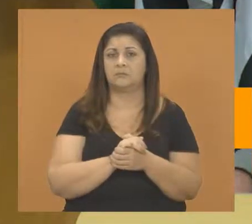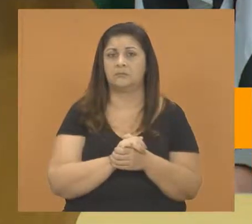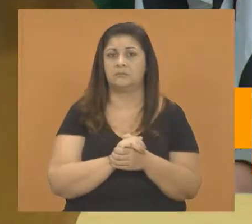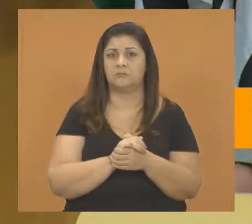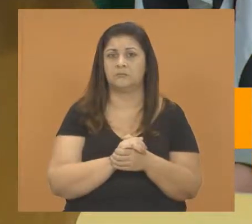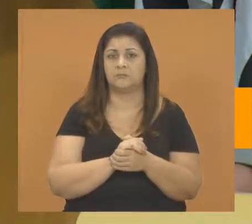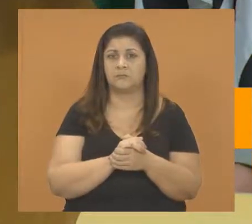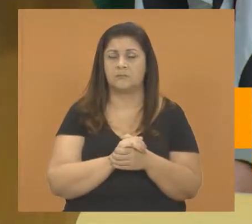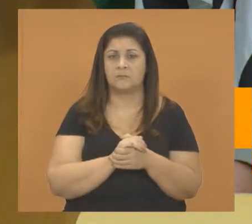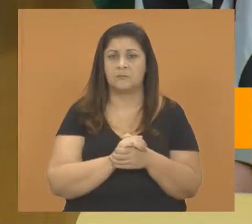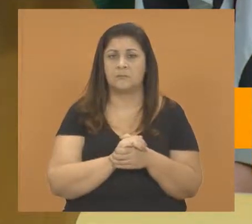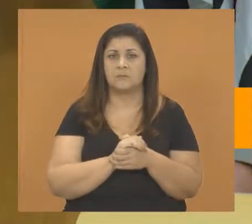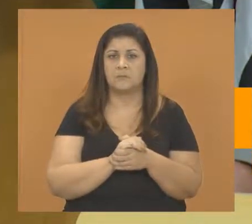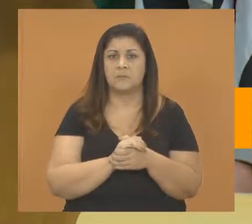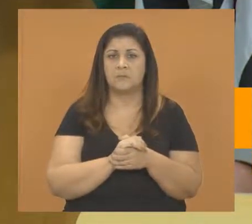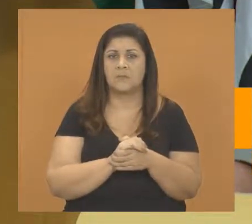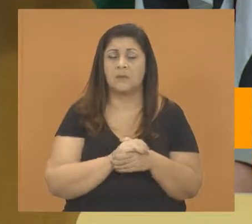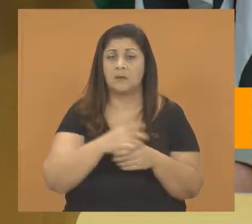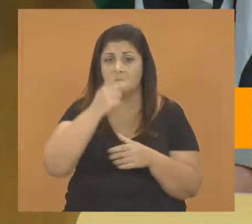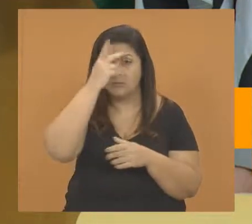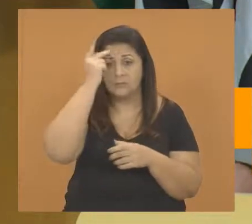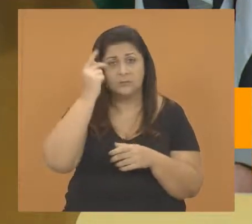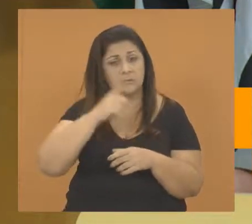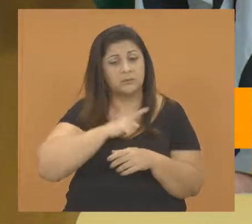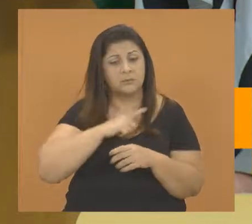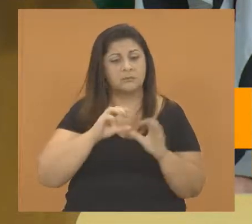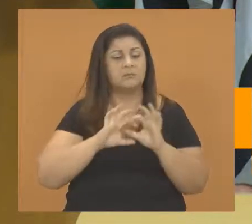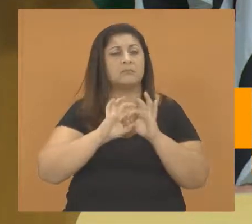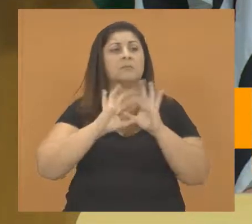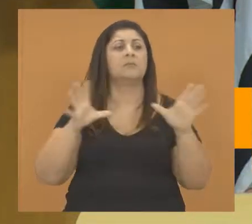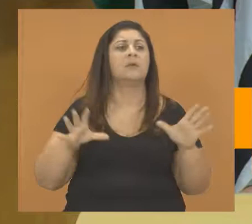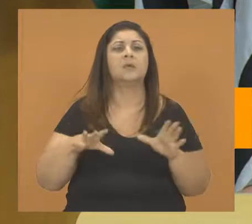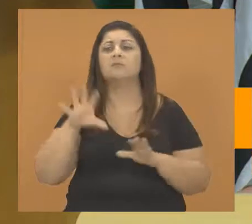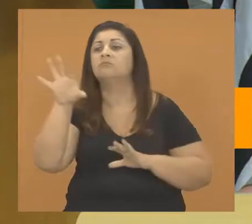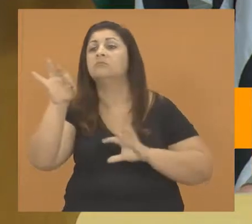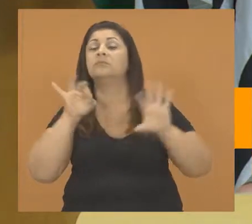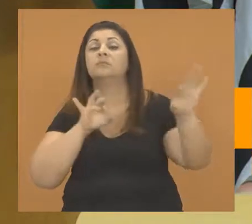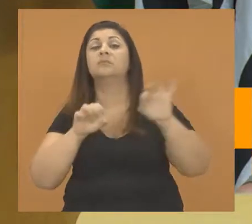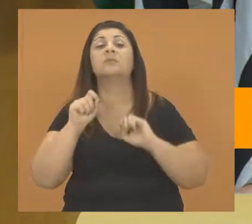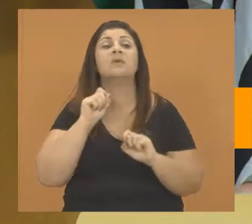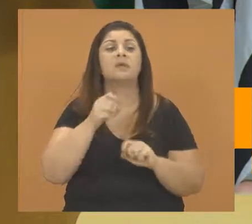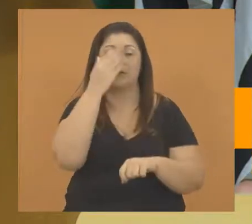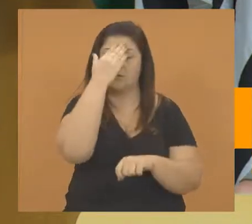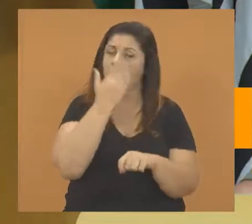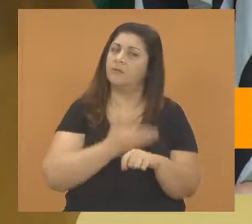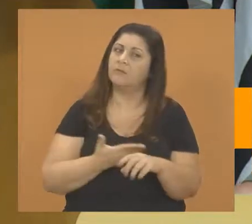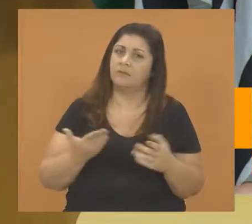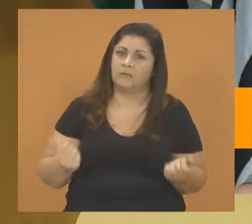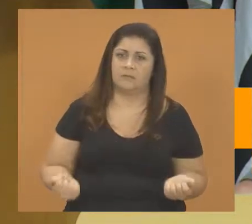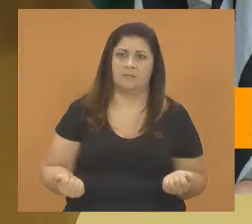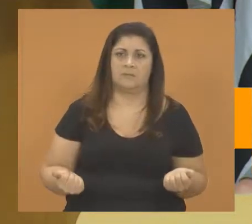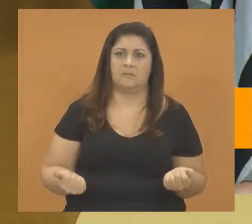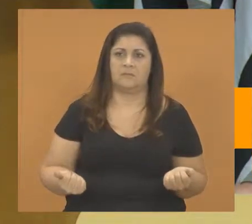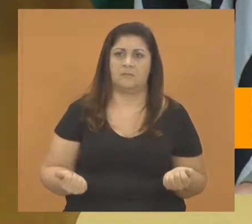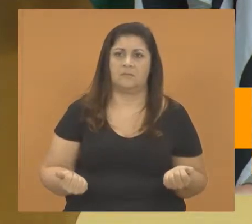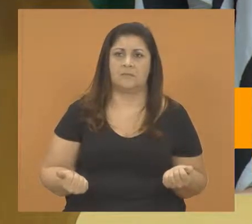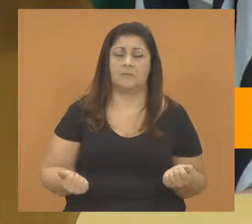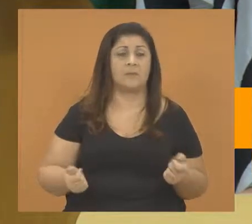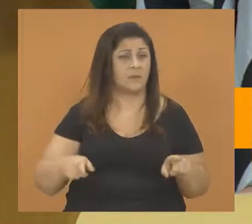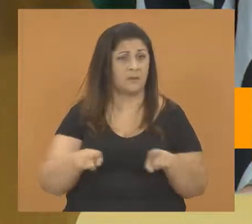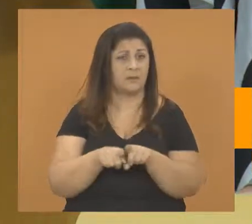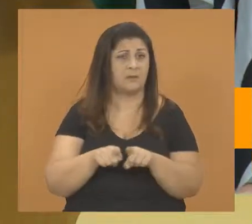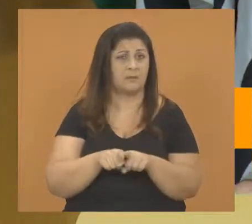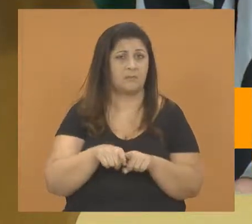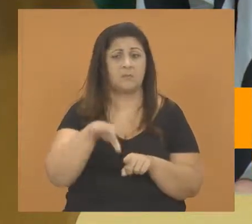o executor né pudesse ter a liberdade de escolher as suas pessoas inclusive tem a liberdade de escolher pessoas que trabalham